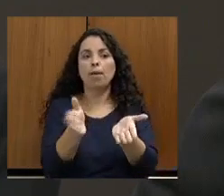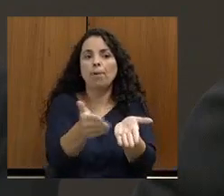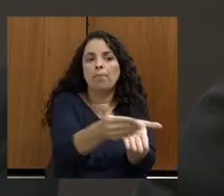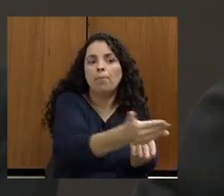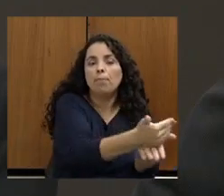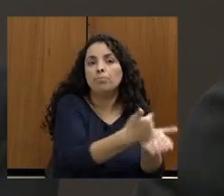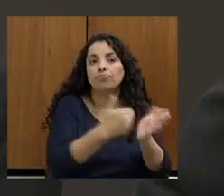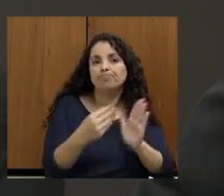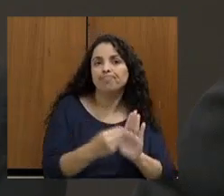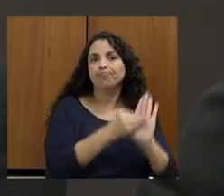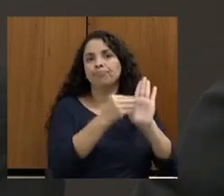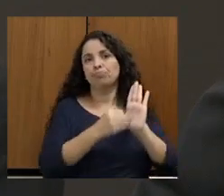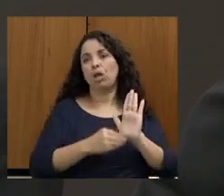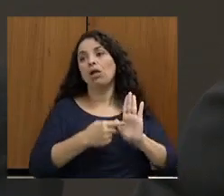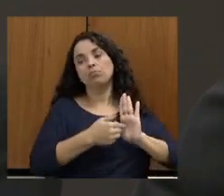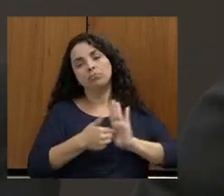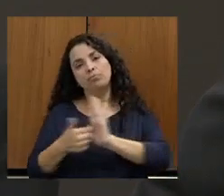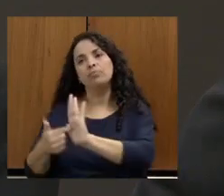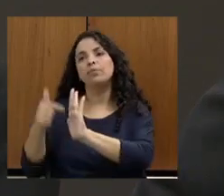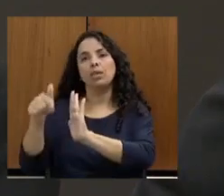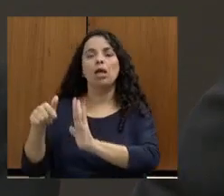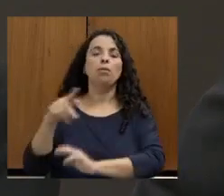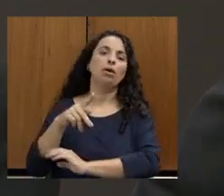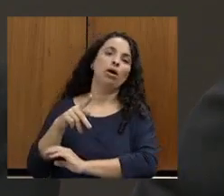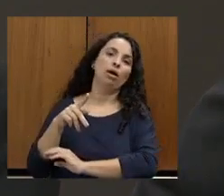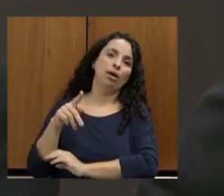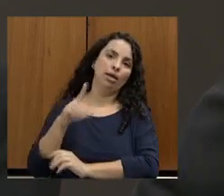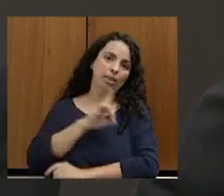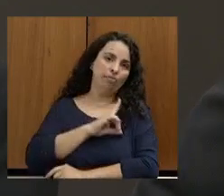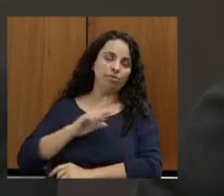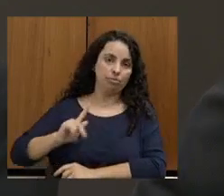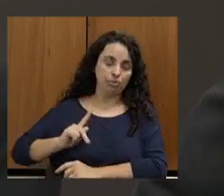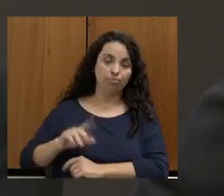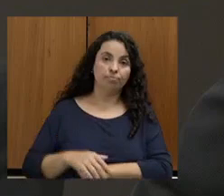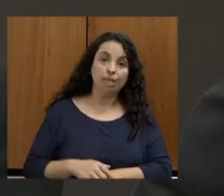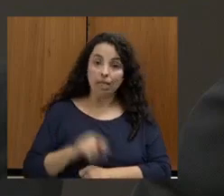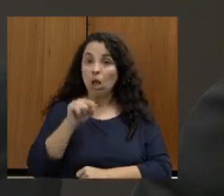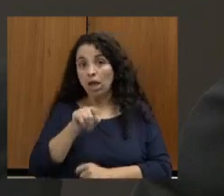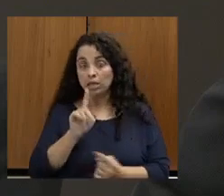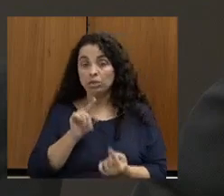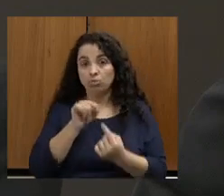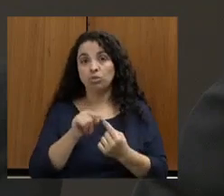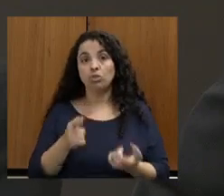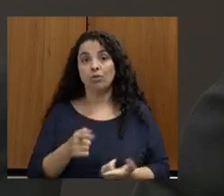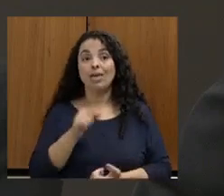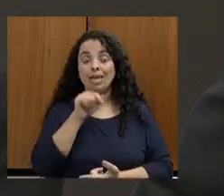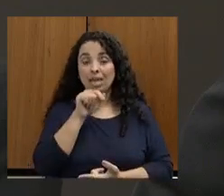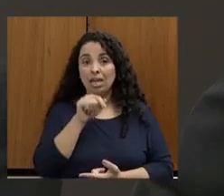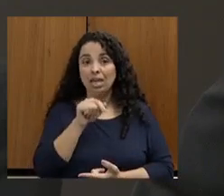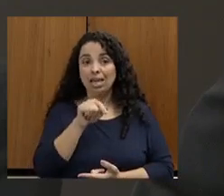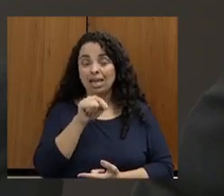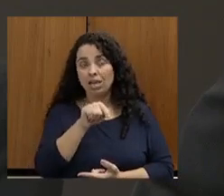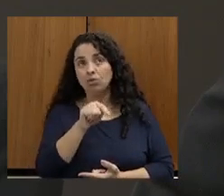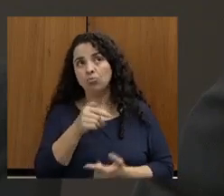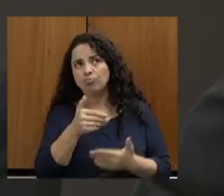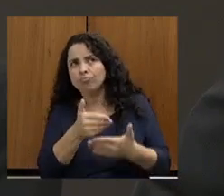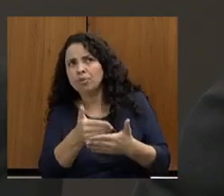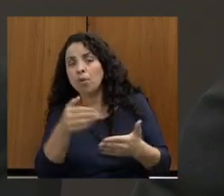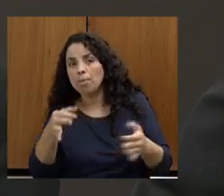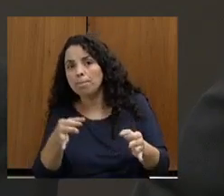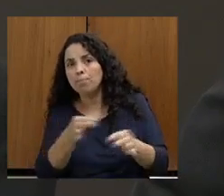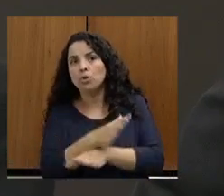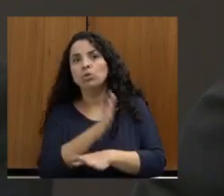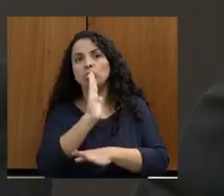sentido que está sendo feito e tão logo isso ocorrer, eu encaminhar a conclusão da